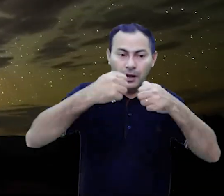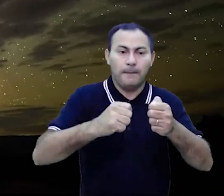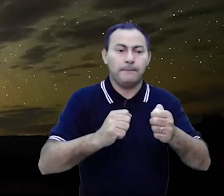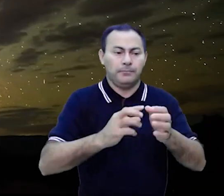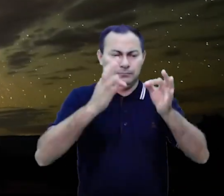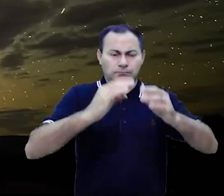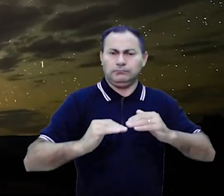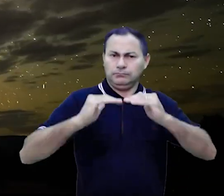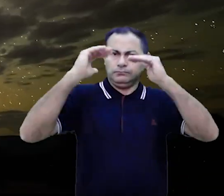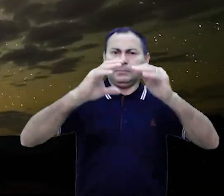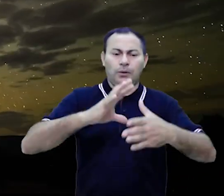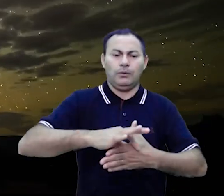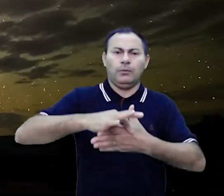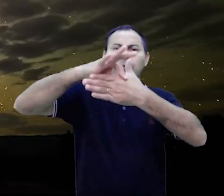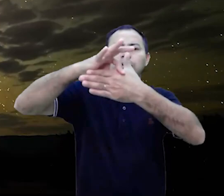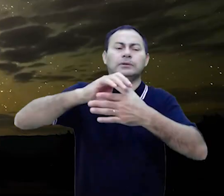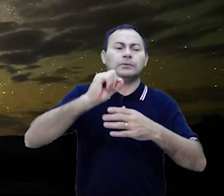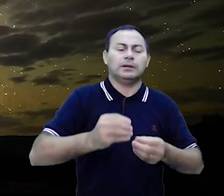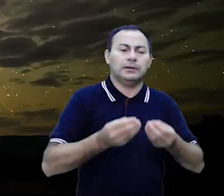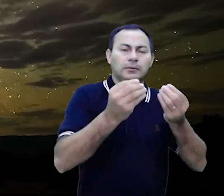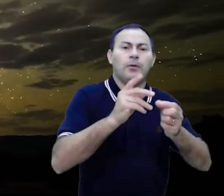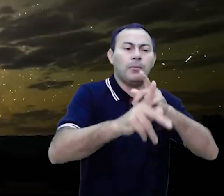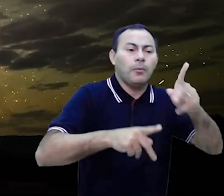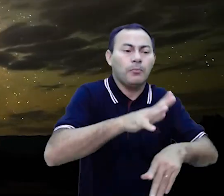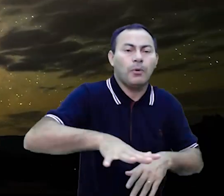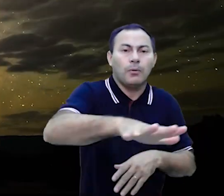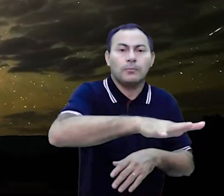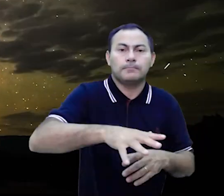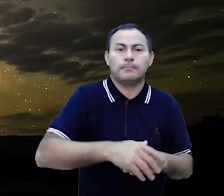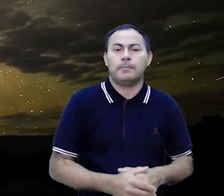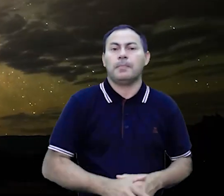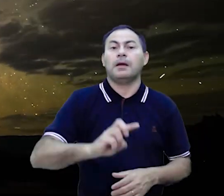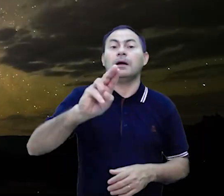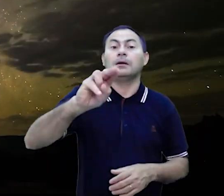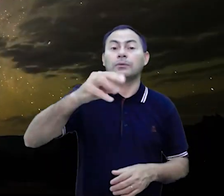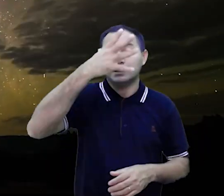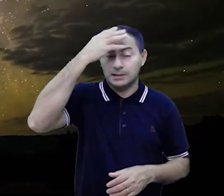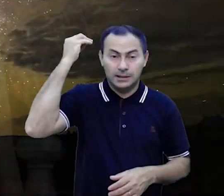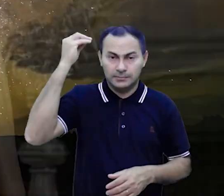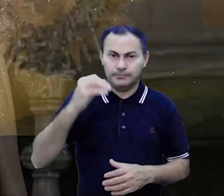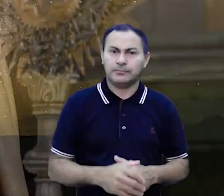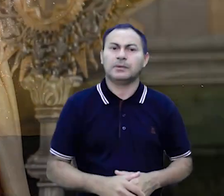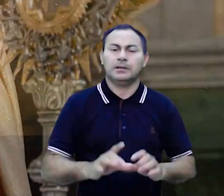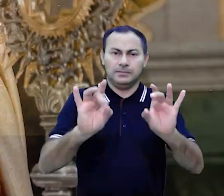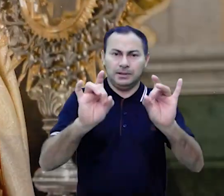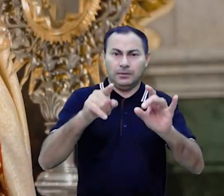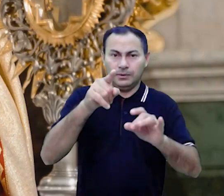Deus estabelece um padrão mais alto para os líderes do que o padrão estabelecido para o povo. Nunca se esqueça